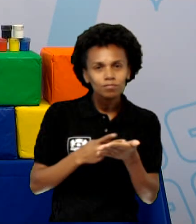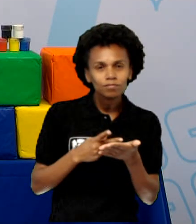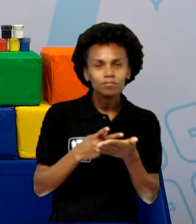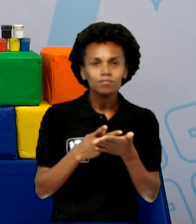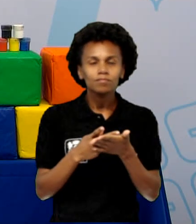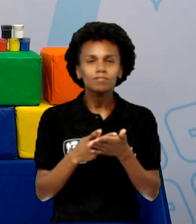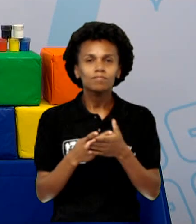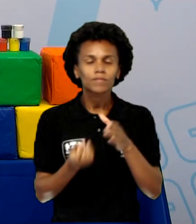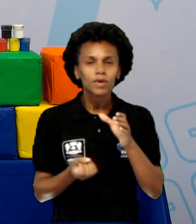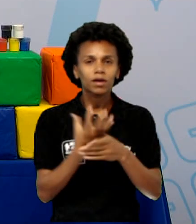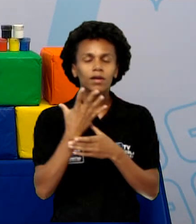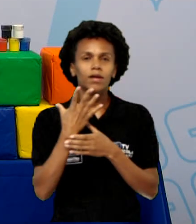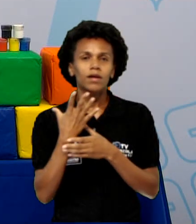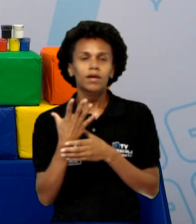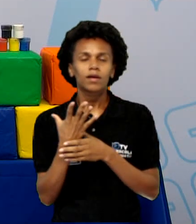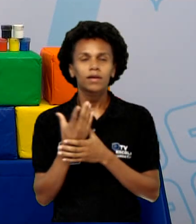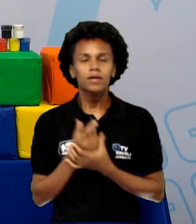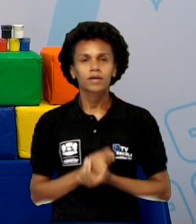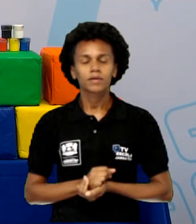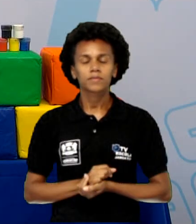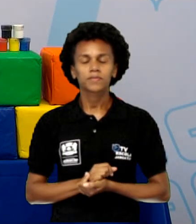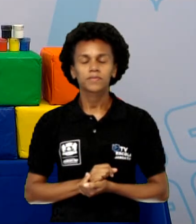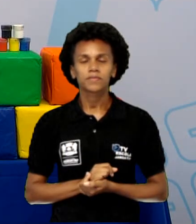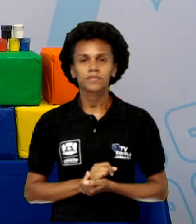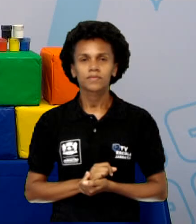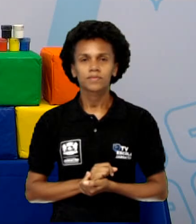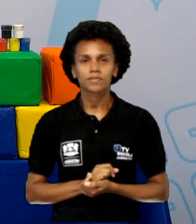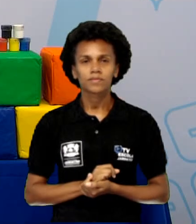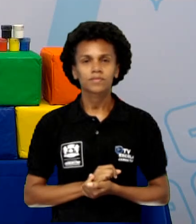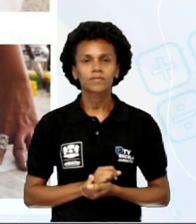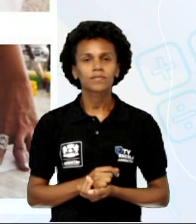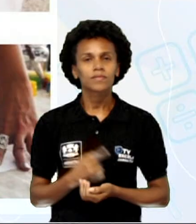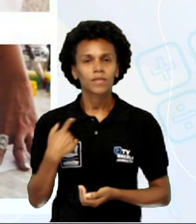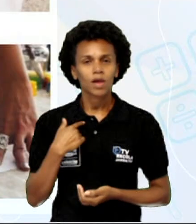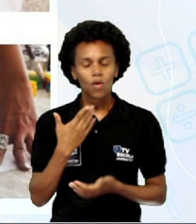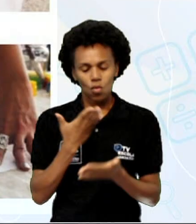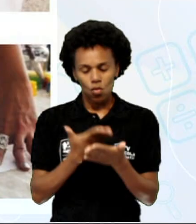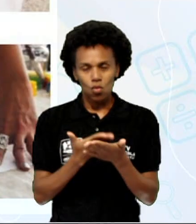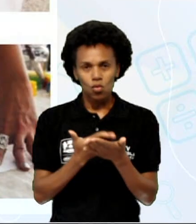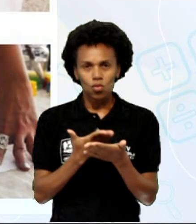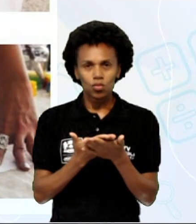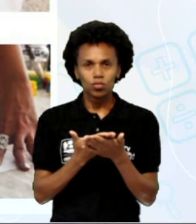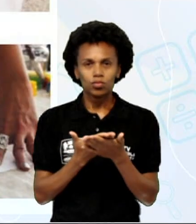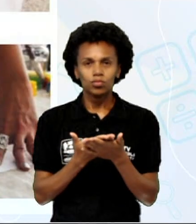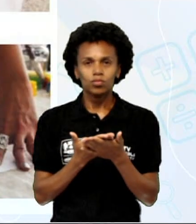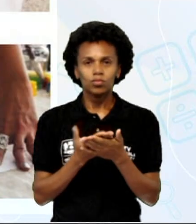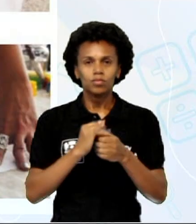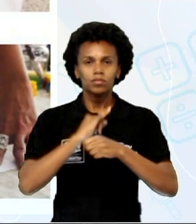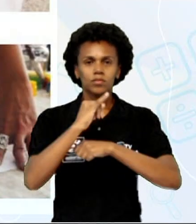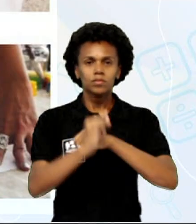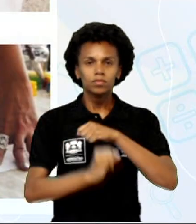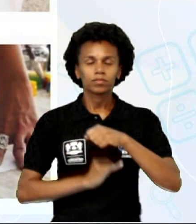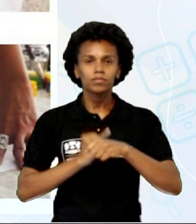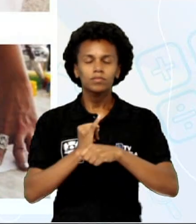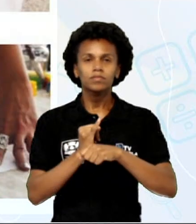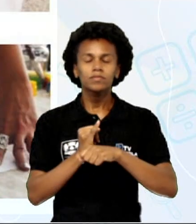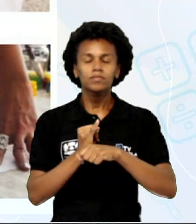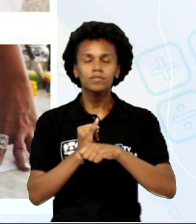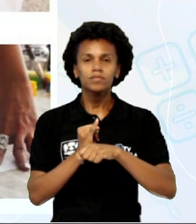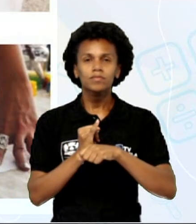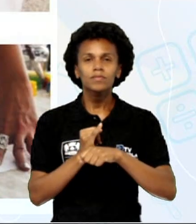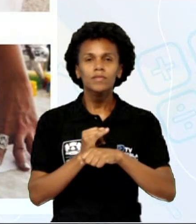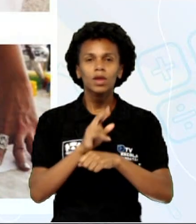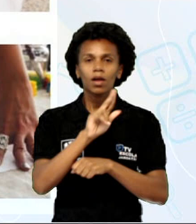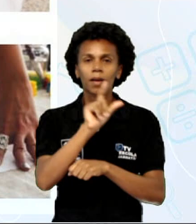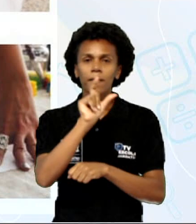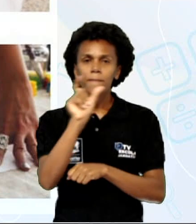gente? Essa aqui a gente chama de, eu estudei na internet, eles estão chamando popularmente de isogravura, porque eu uso